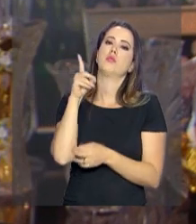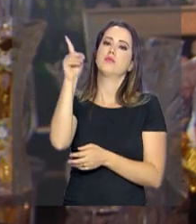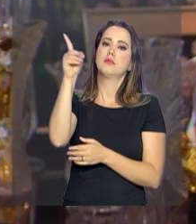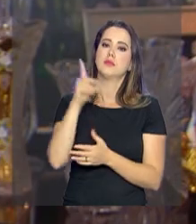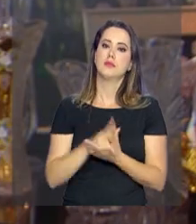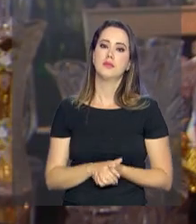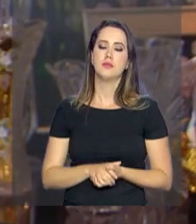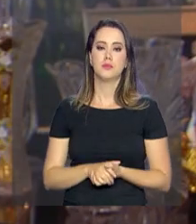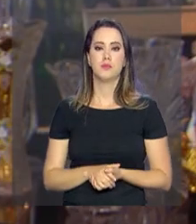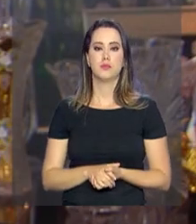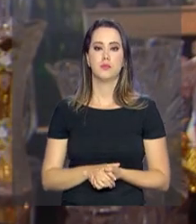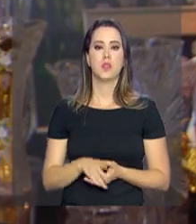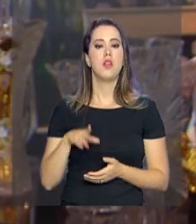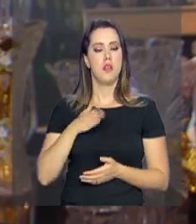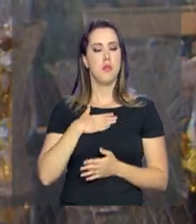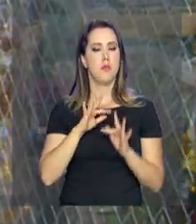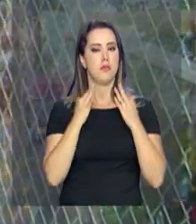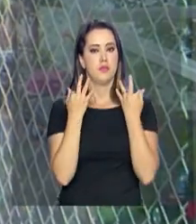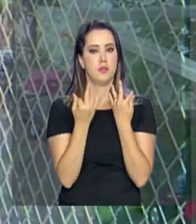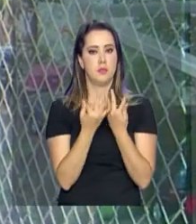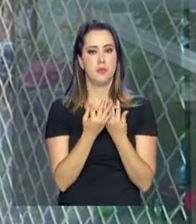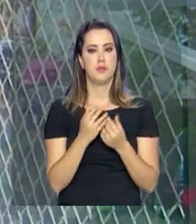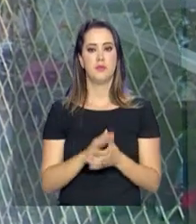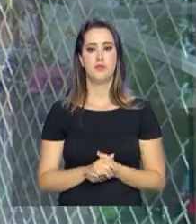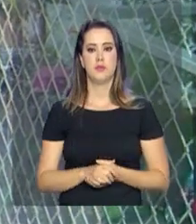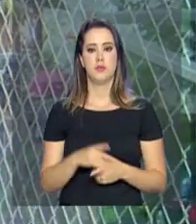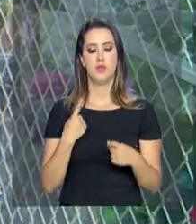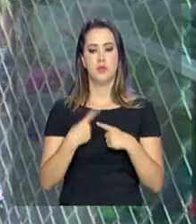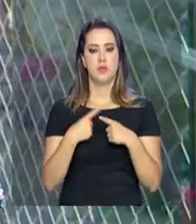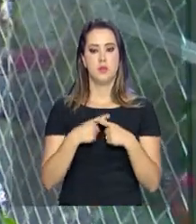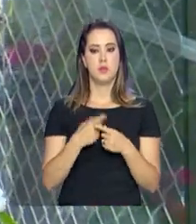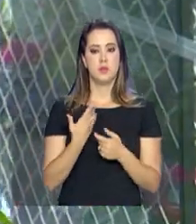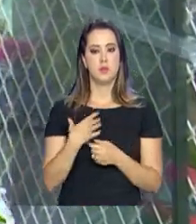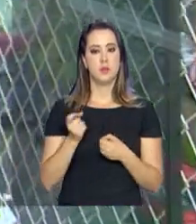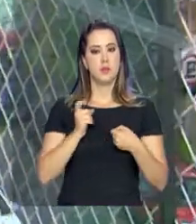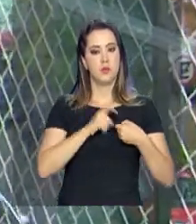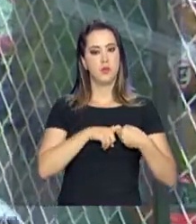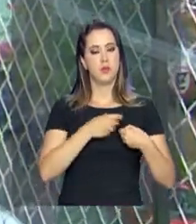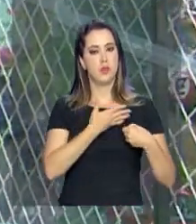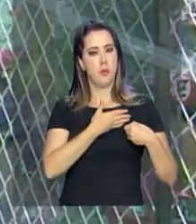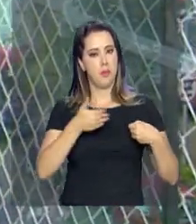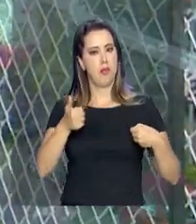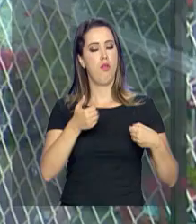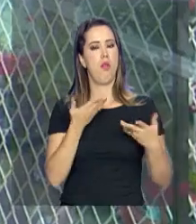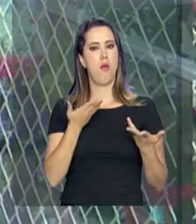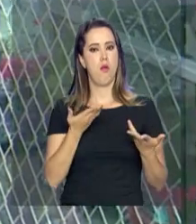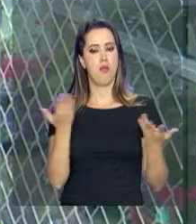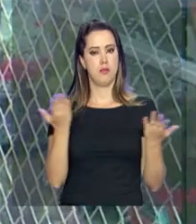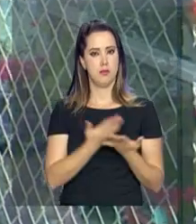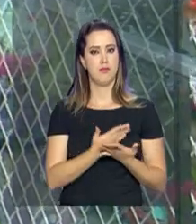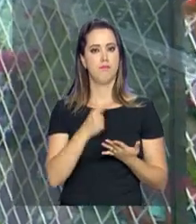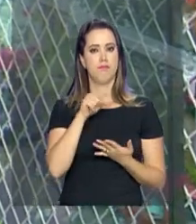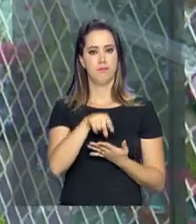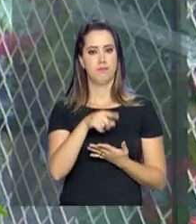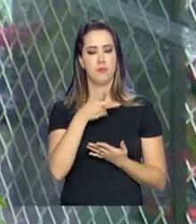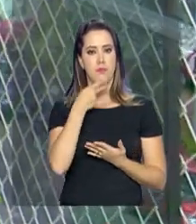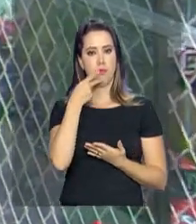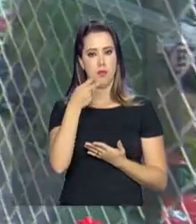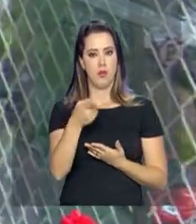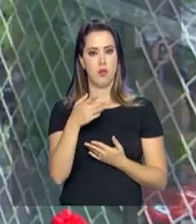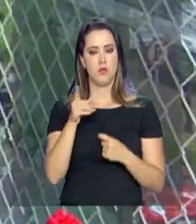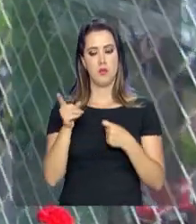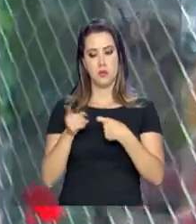e à minha família por essa recuperação maravilhosa ea os